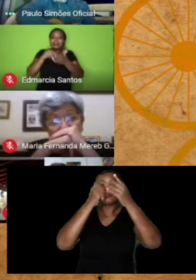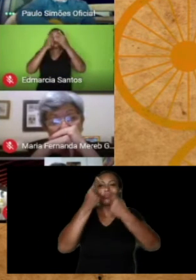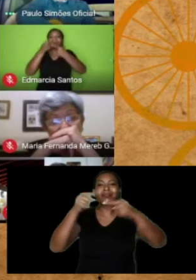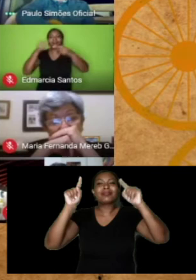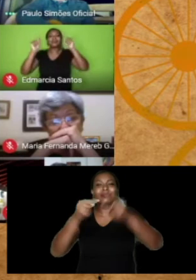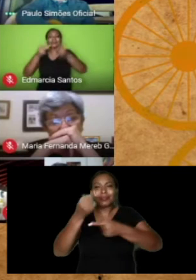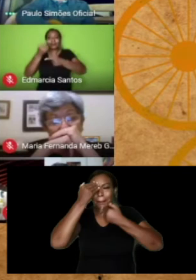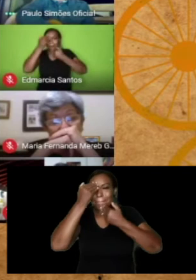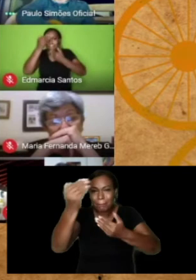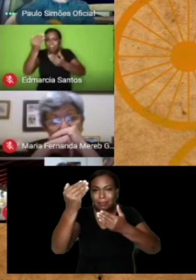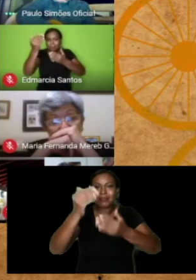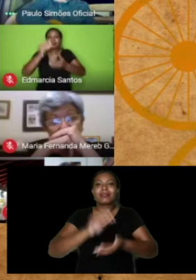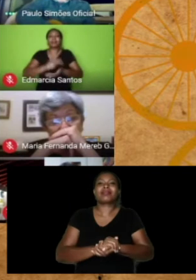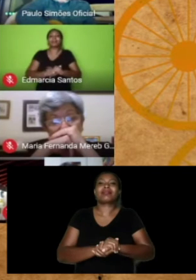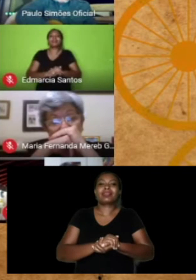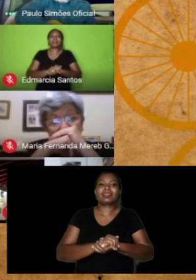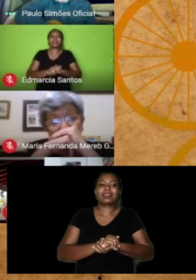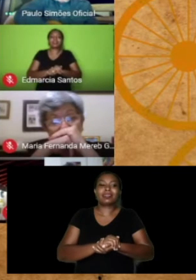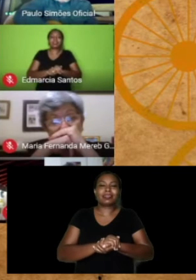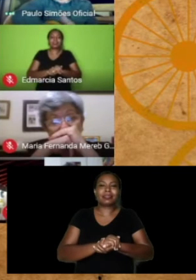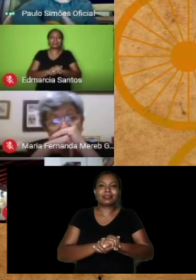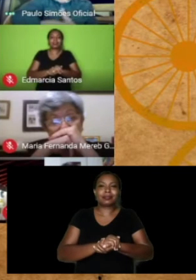obrigado.